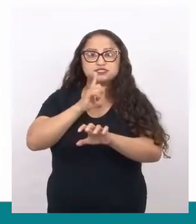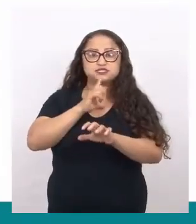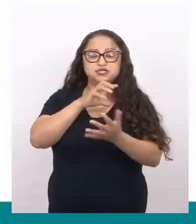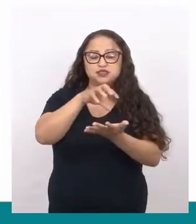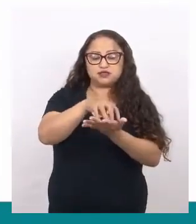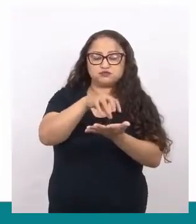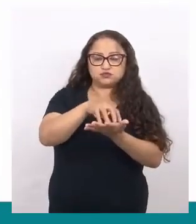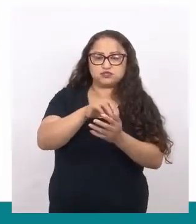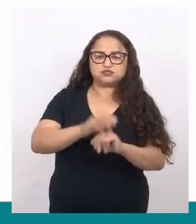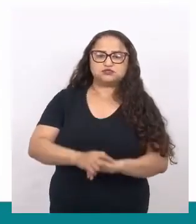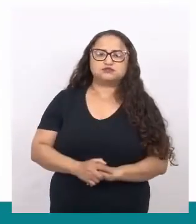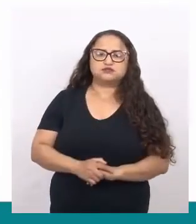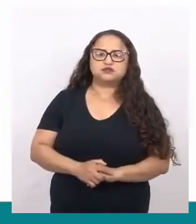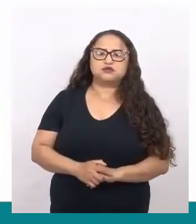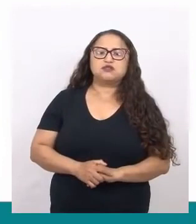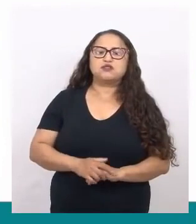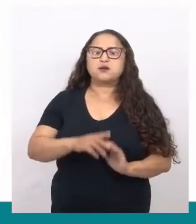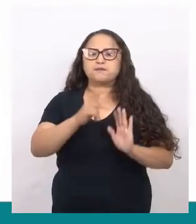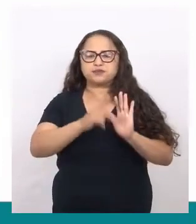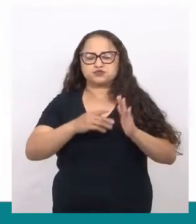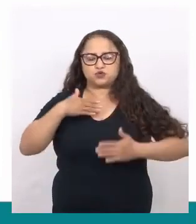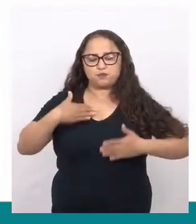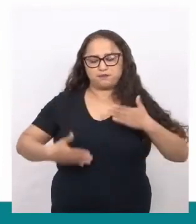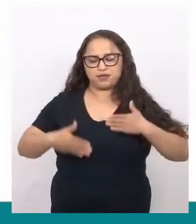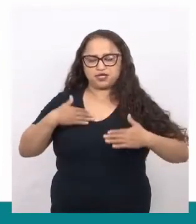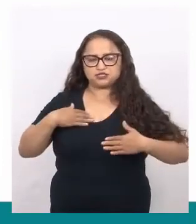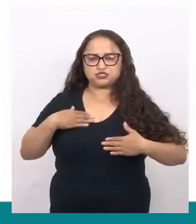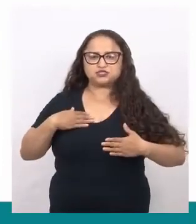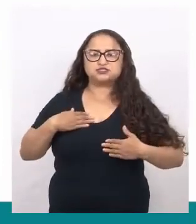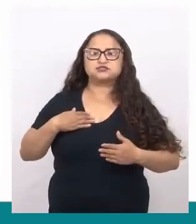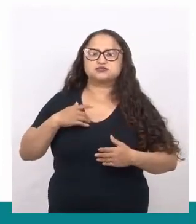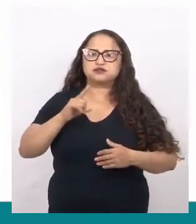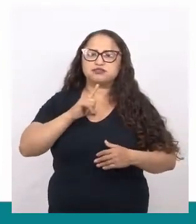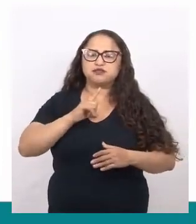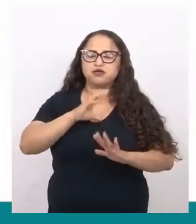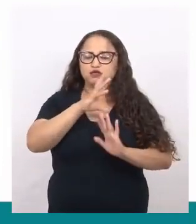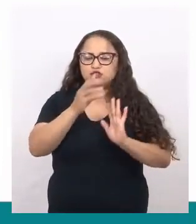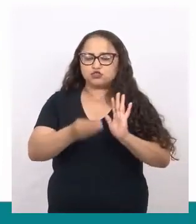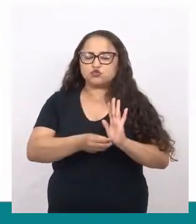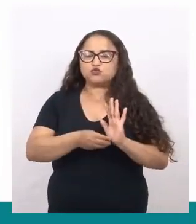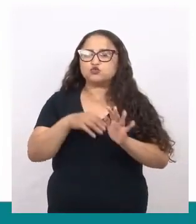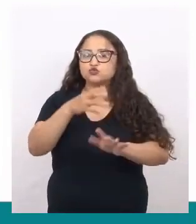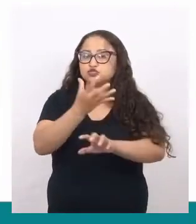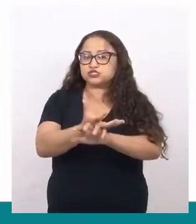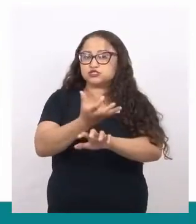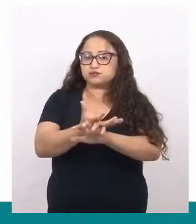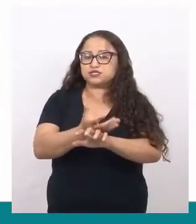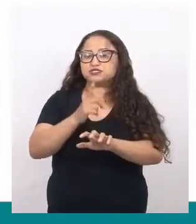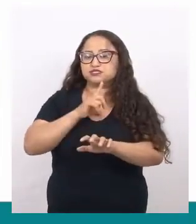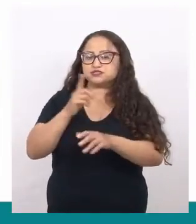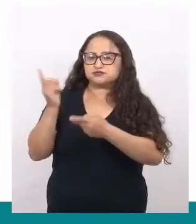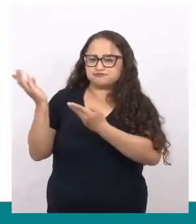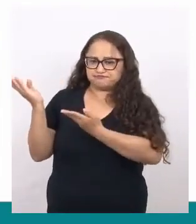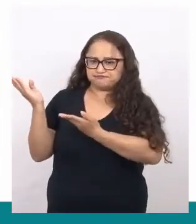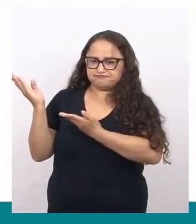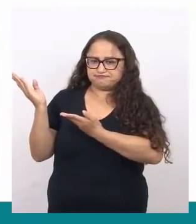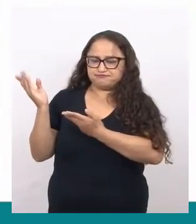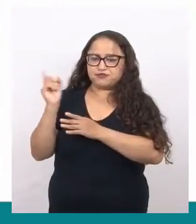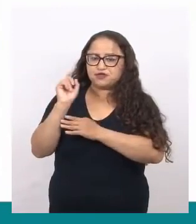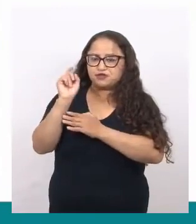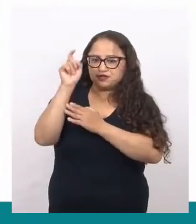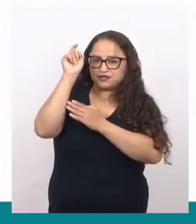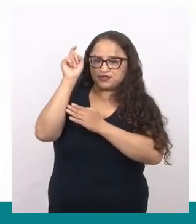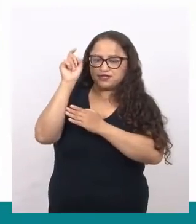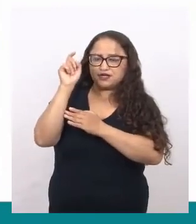tela tradições culturais, práticas corporais, tudo que está aí. Todos os componentes estão aí. Vocês vão clicar